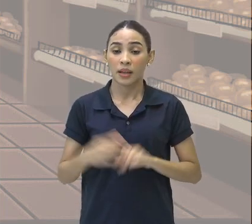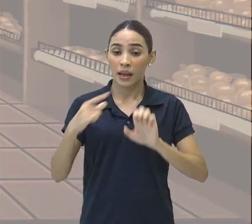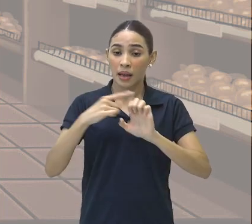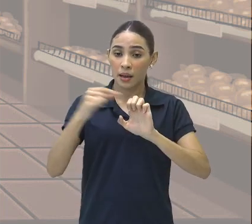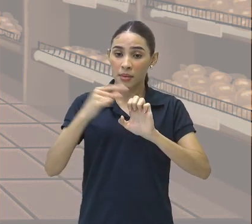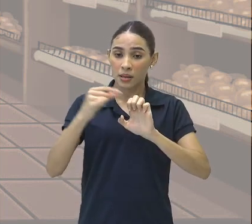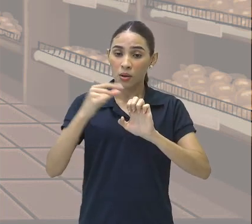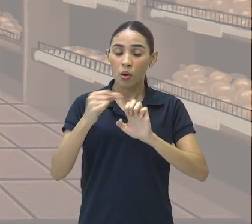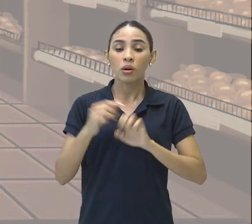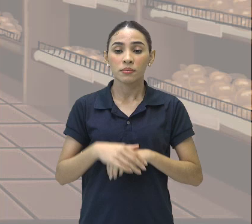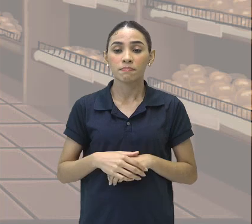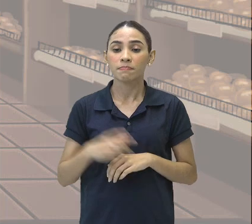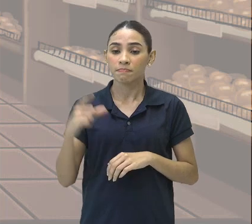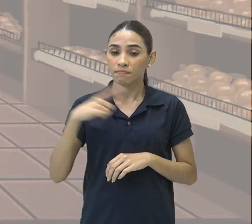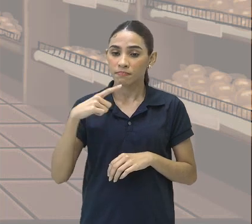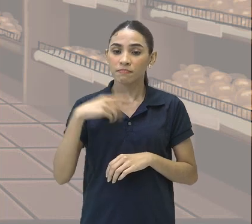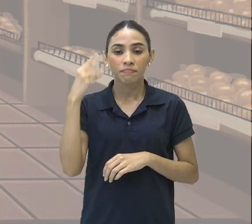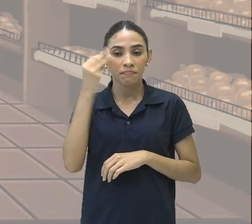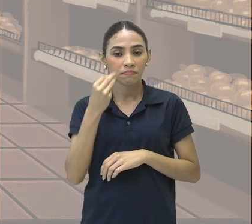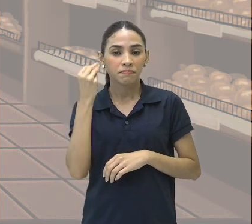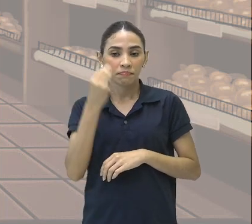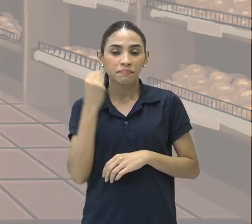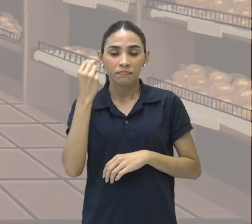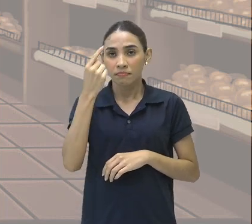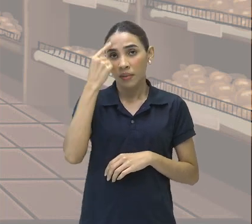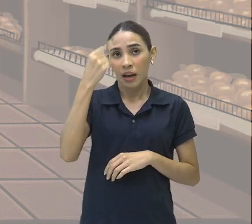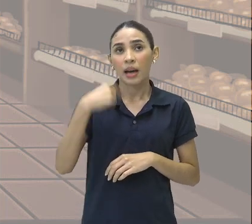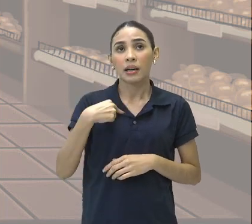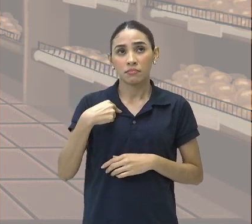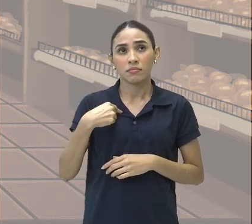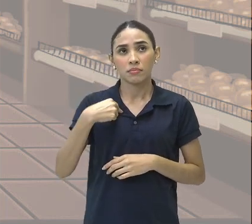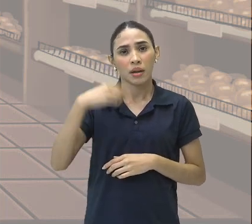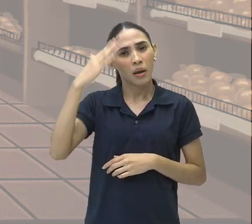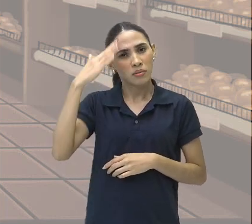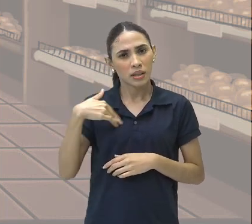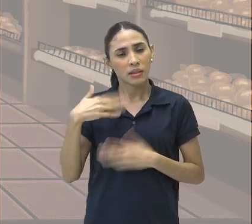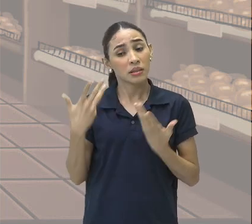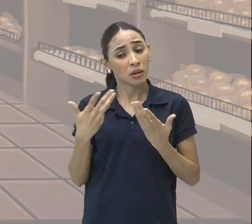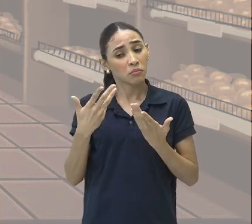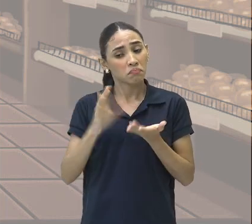empreendedores segue passa por aí. Ter a ideia, eu sei fazer isso, então eu vou